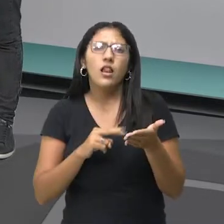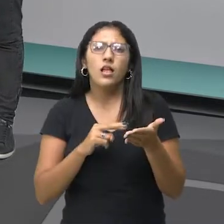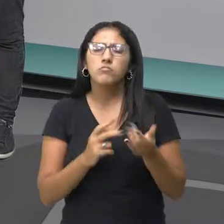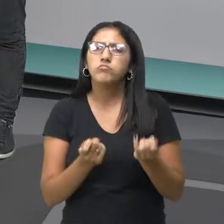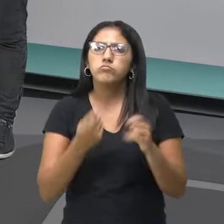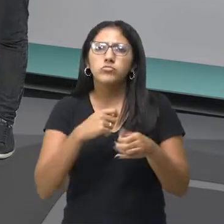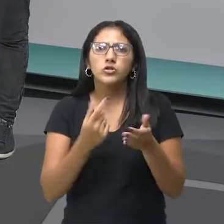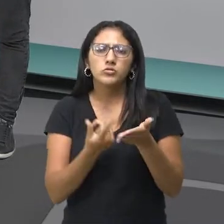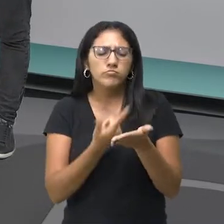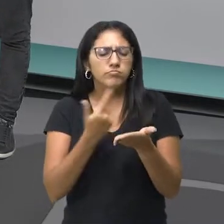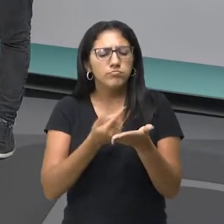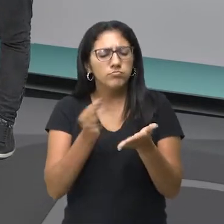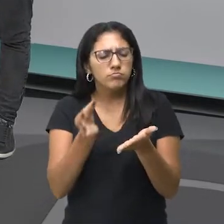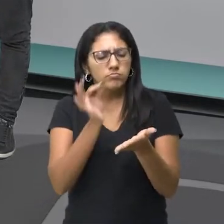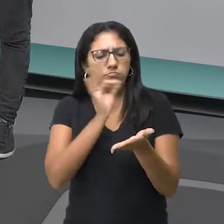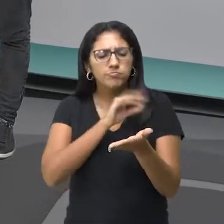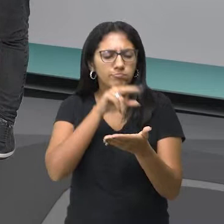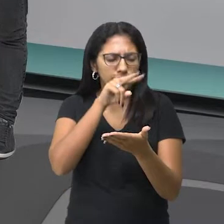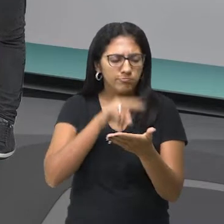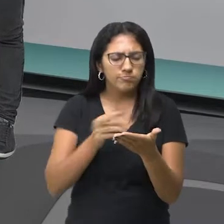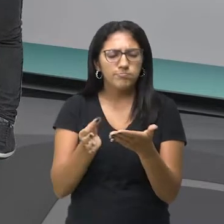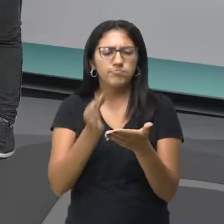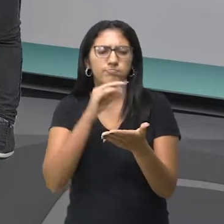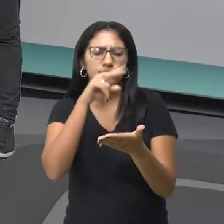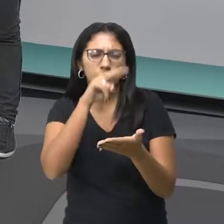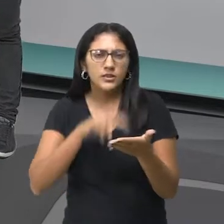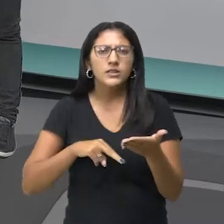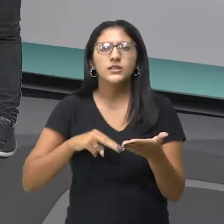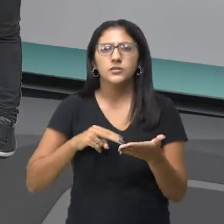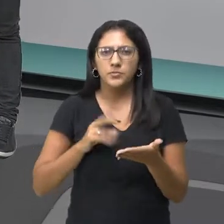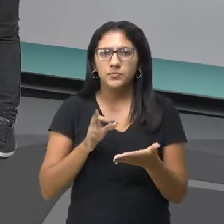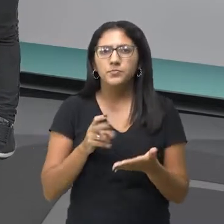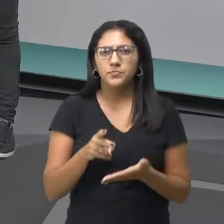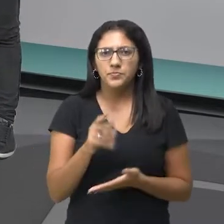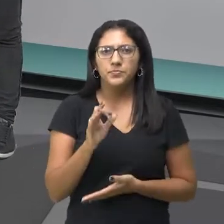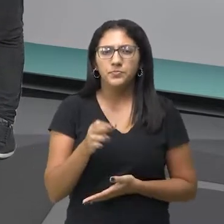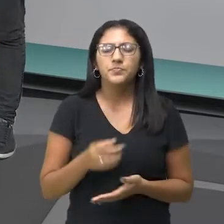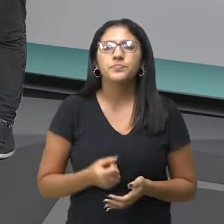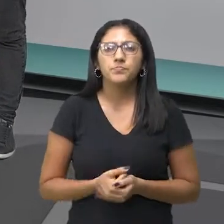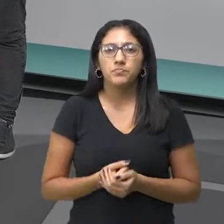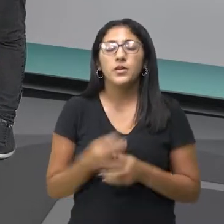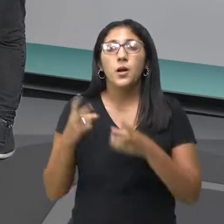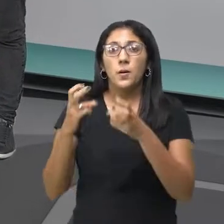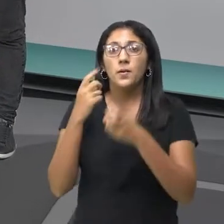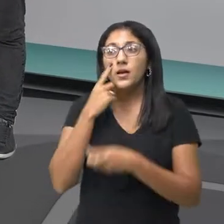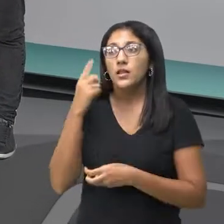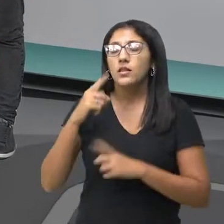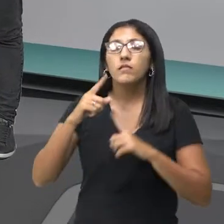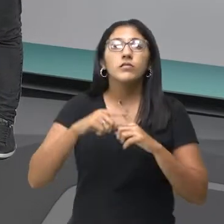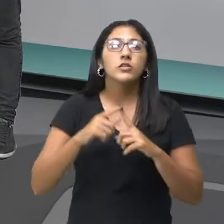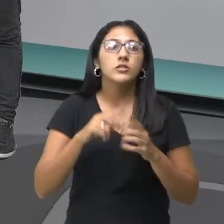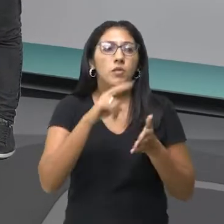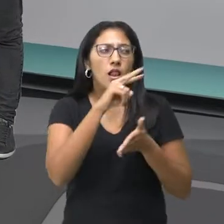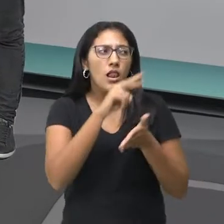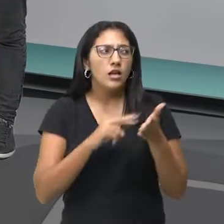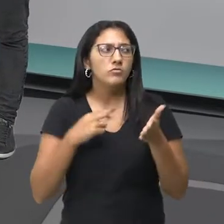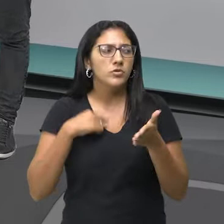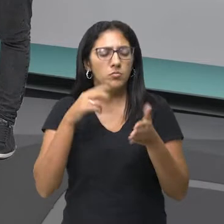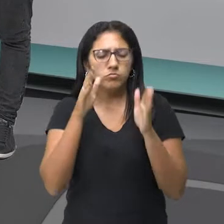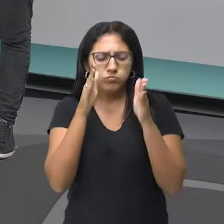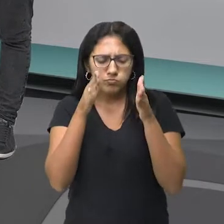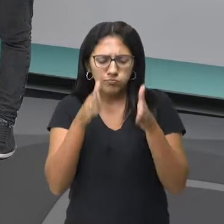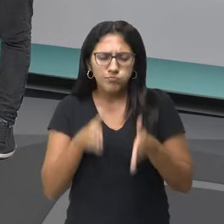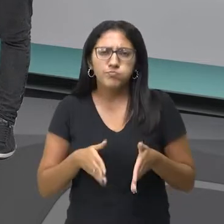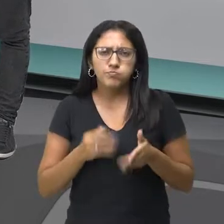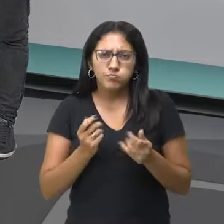página, você continua essa leitura até finalizar, certo? Então, percebe que a leitura linear você lê do início